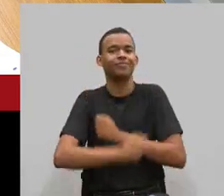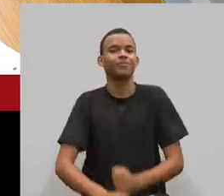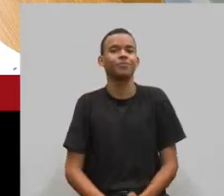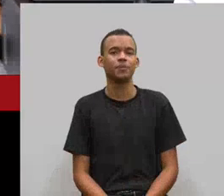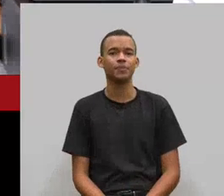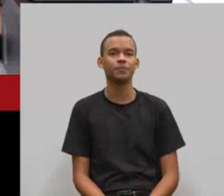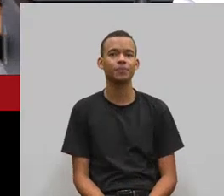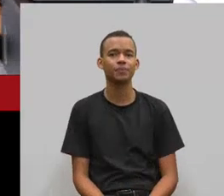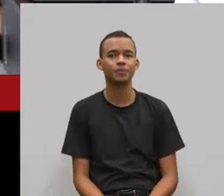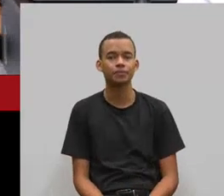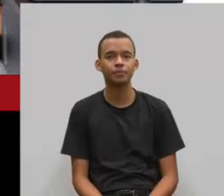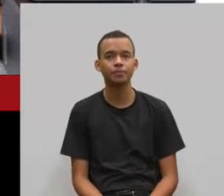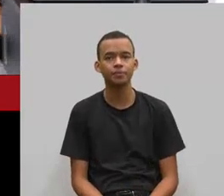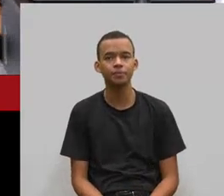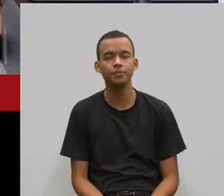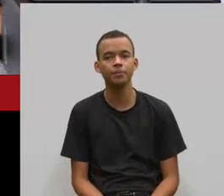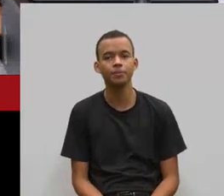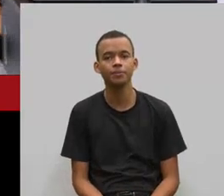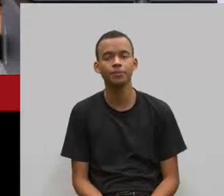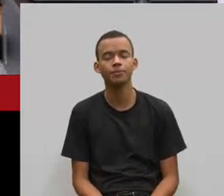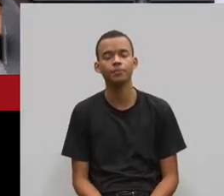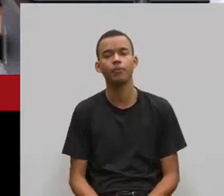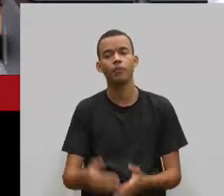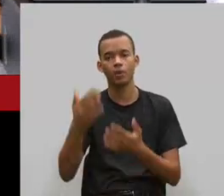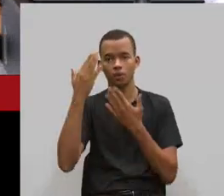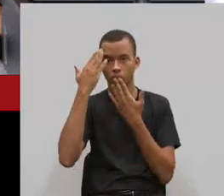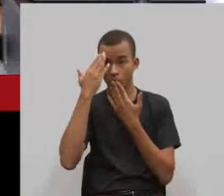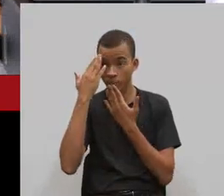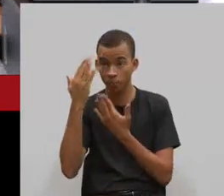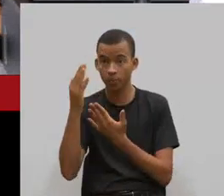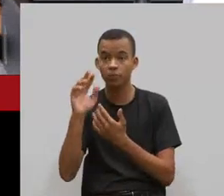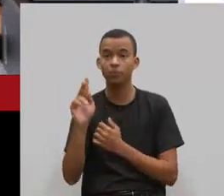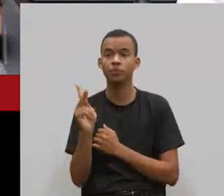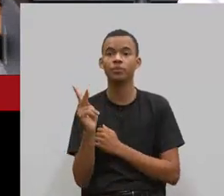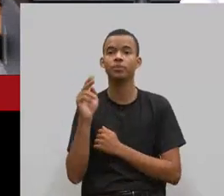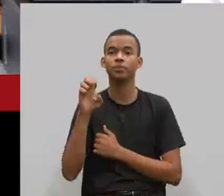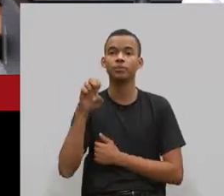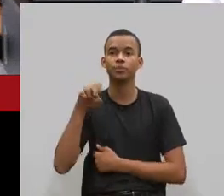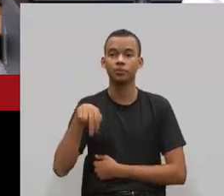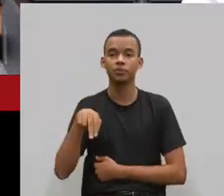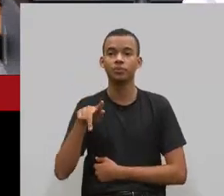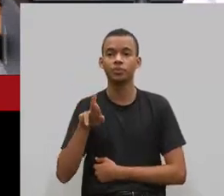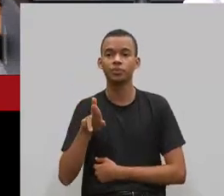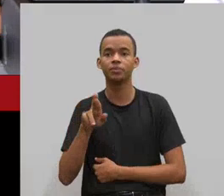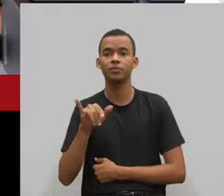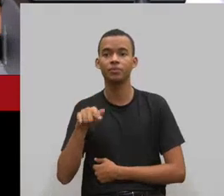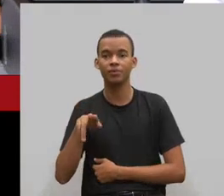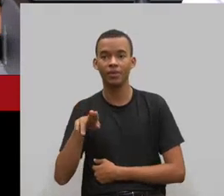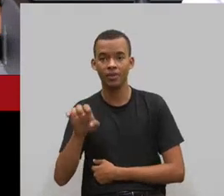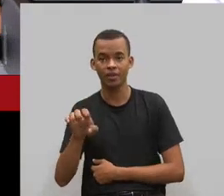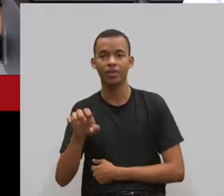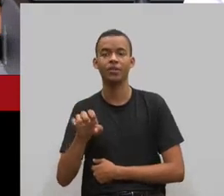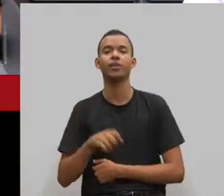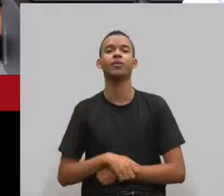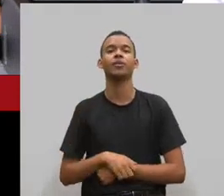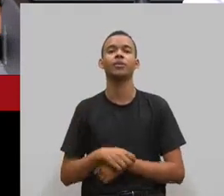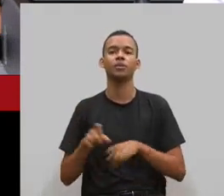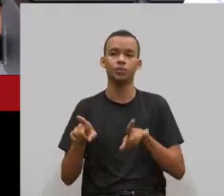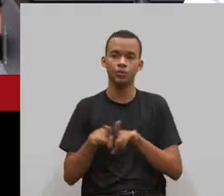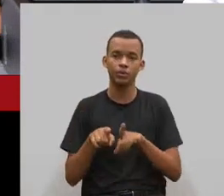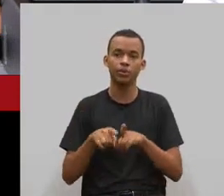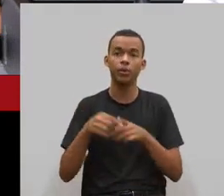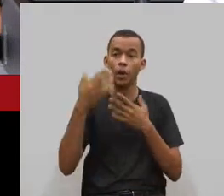abraço Agradeço Ao Henrique pelas palavras e a presidência agradece os convidados pelas informações